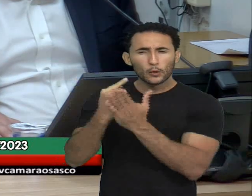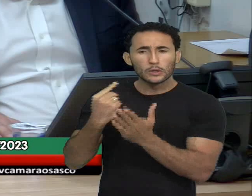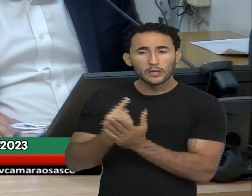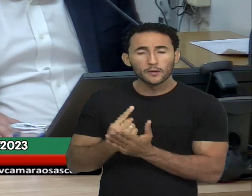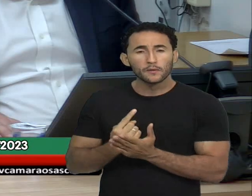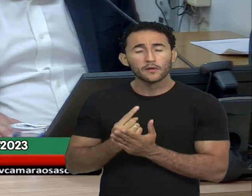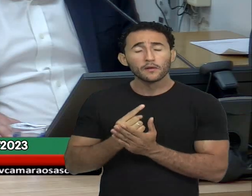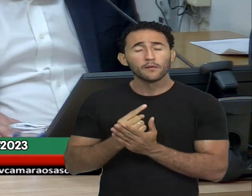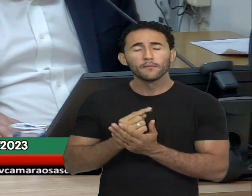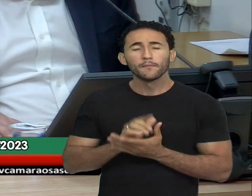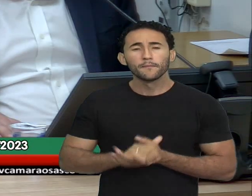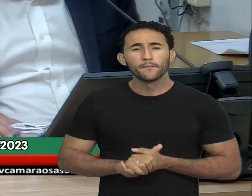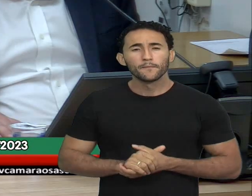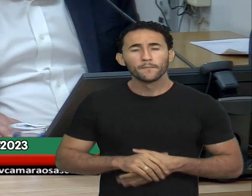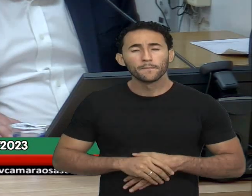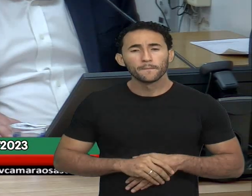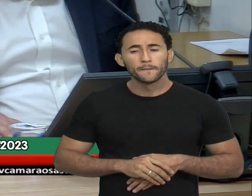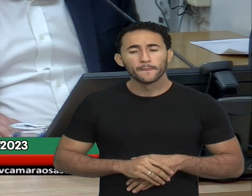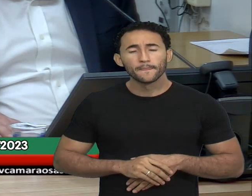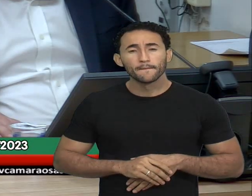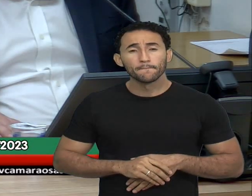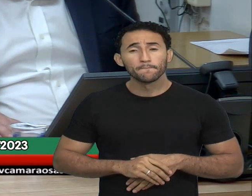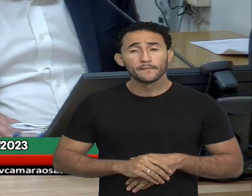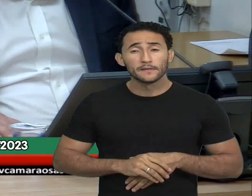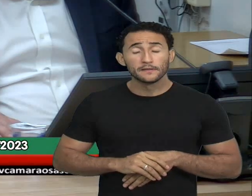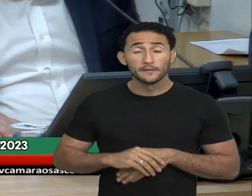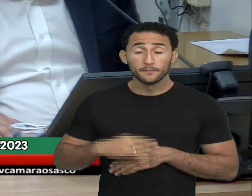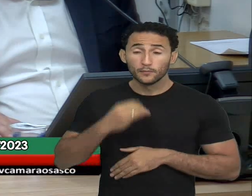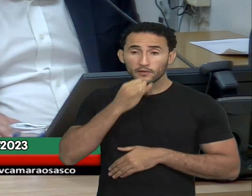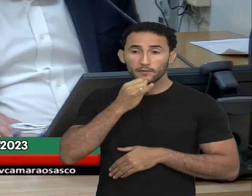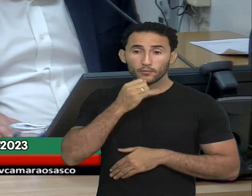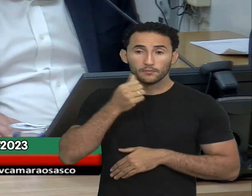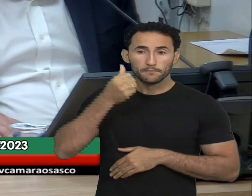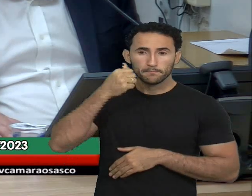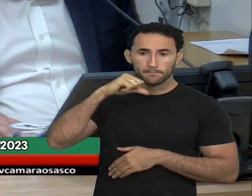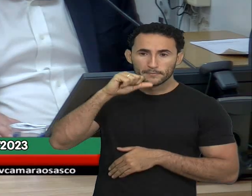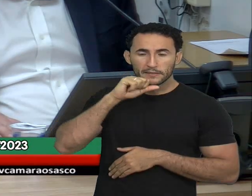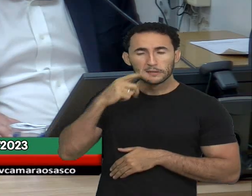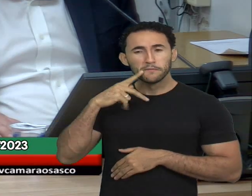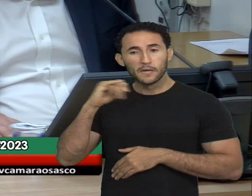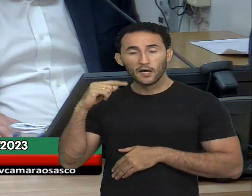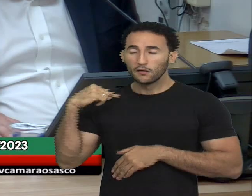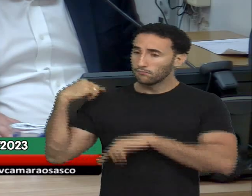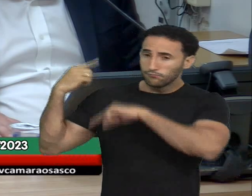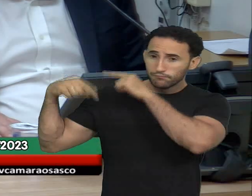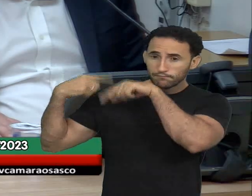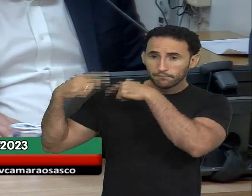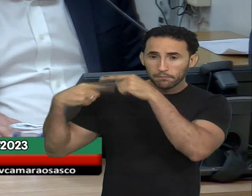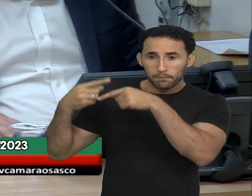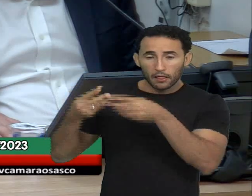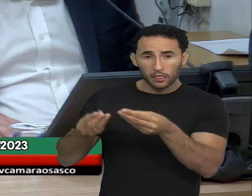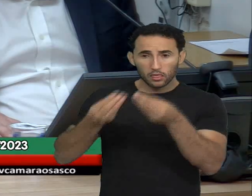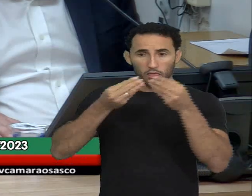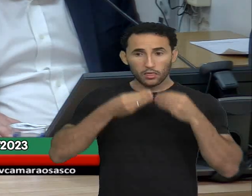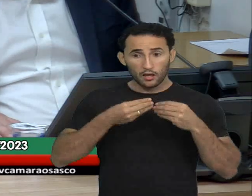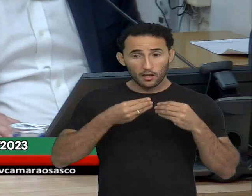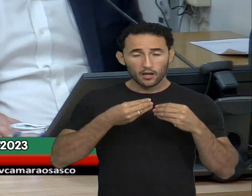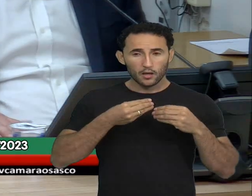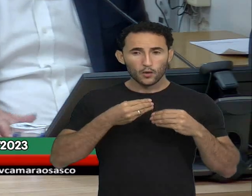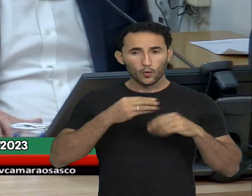quer saber se a condição genética, né, influencia assim, a pessoa para um